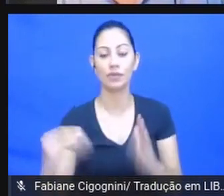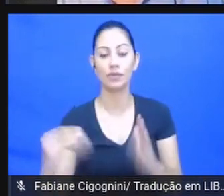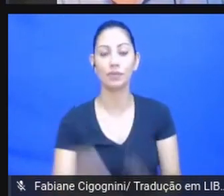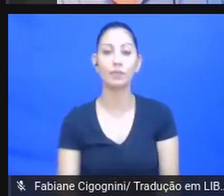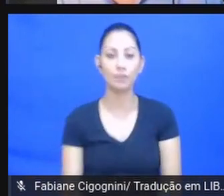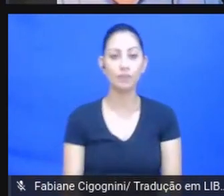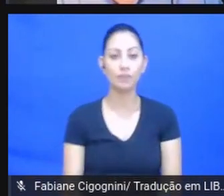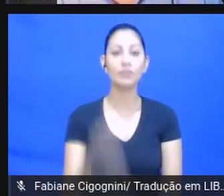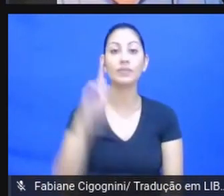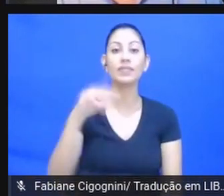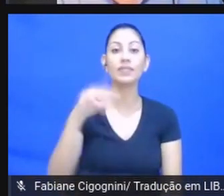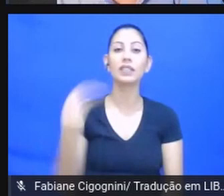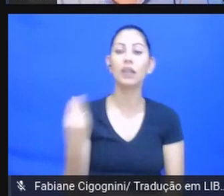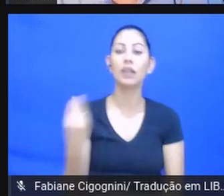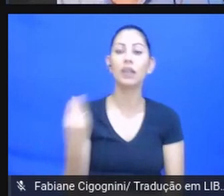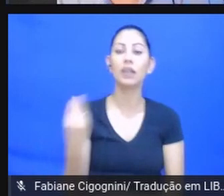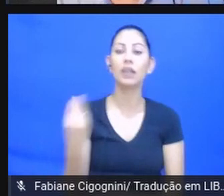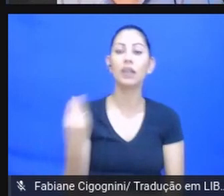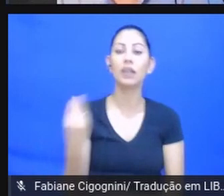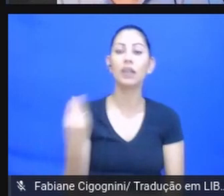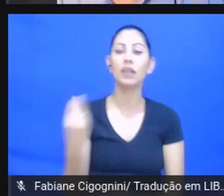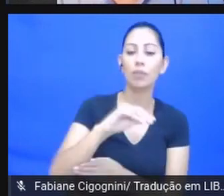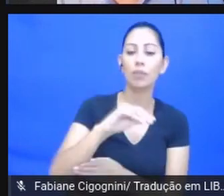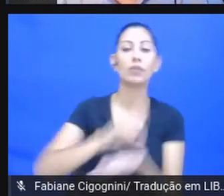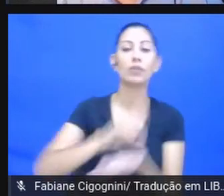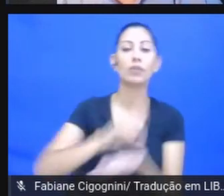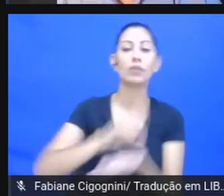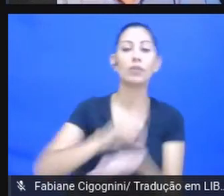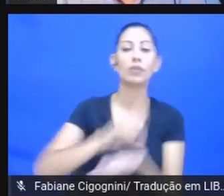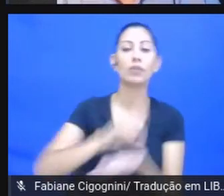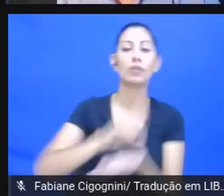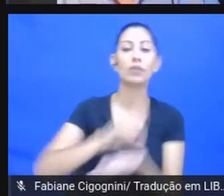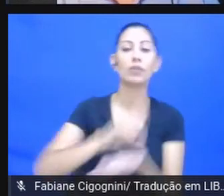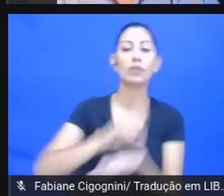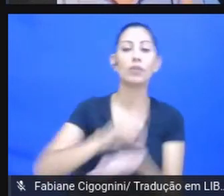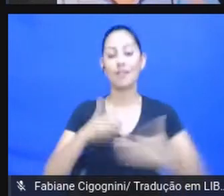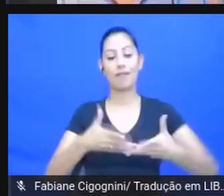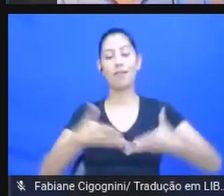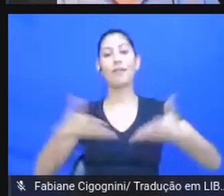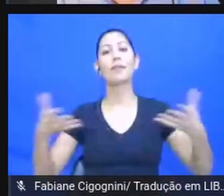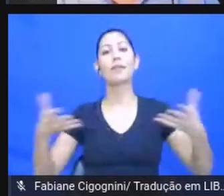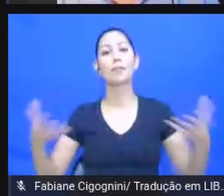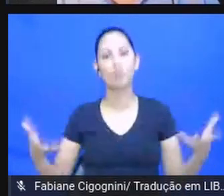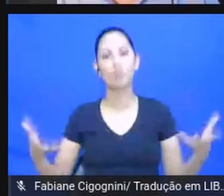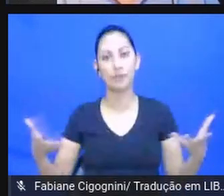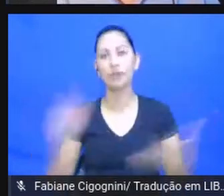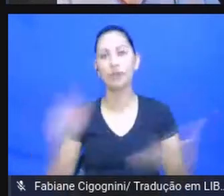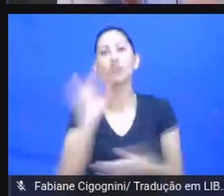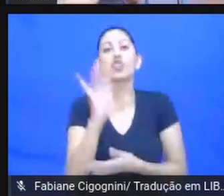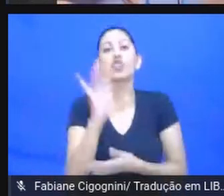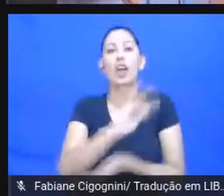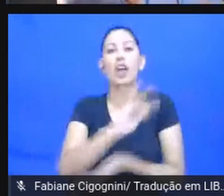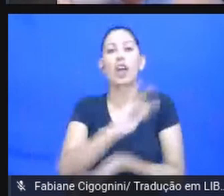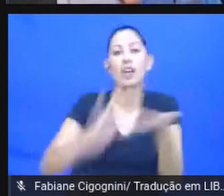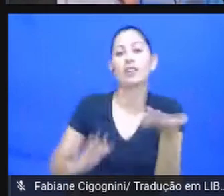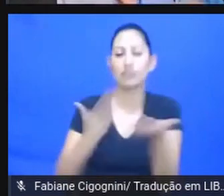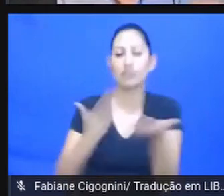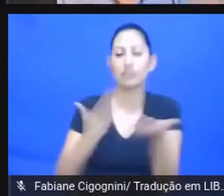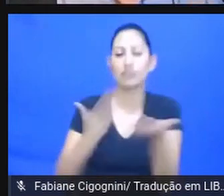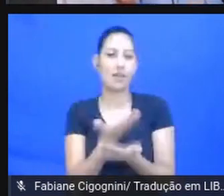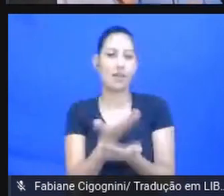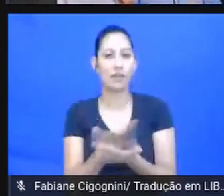Essa incorporação do digital, ela vai ser muito mais ampla, que não é só usar atividades durante as aulas, senão que